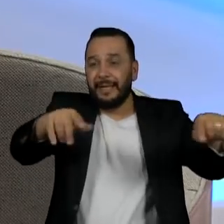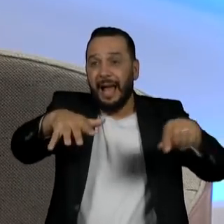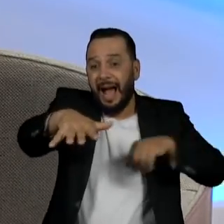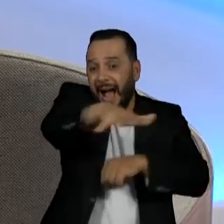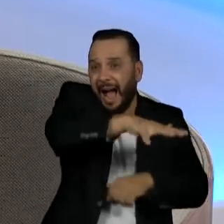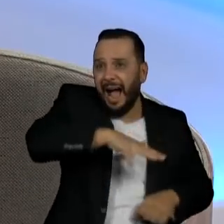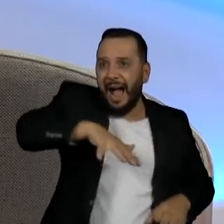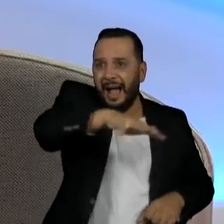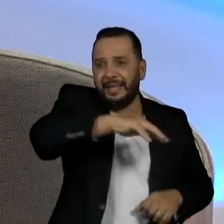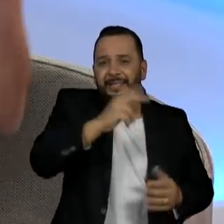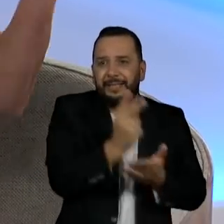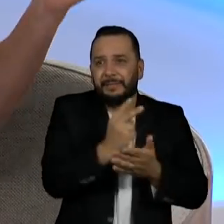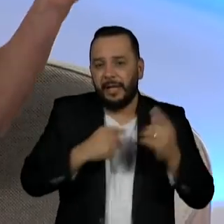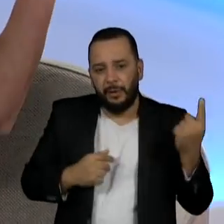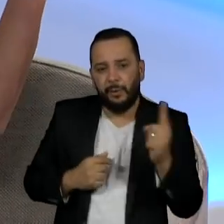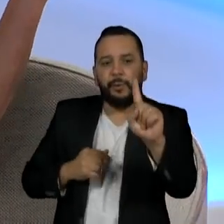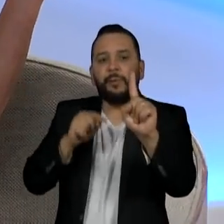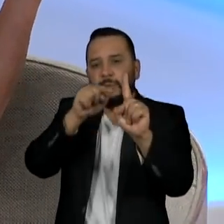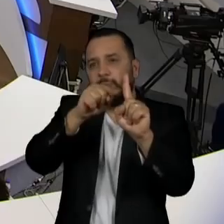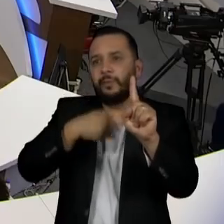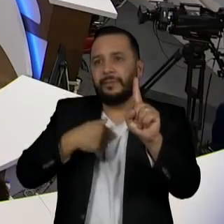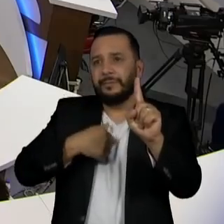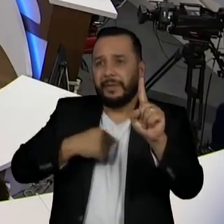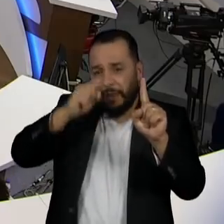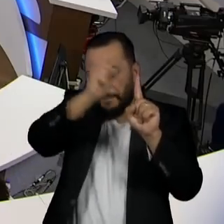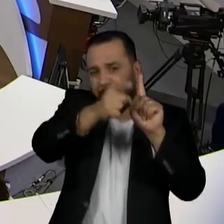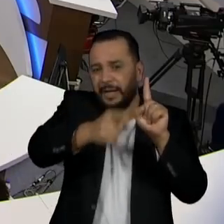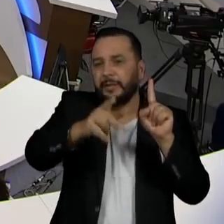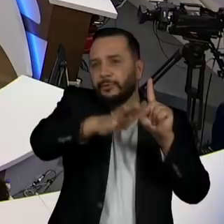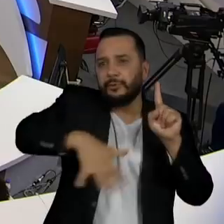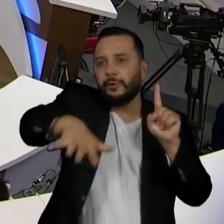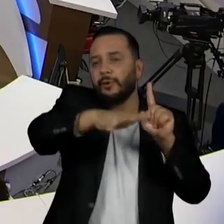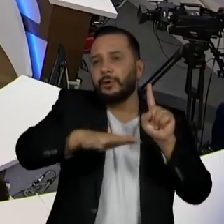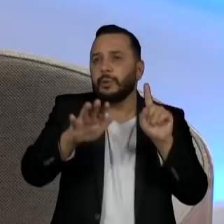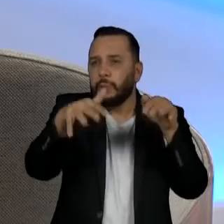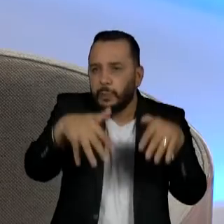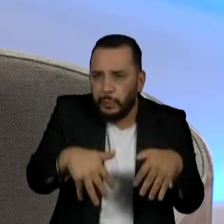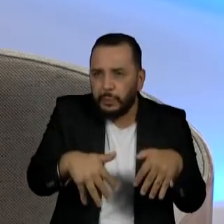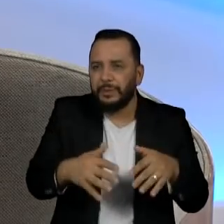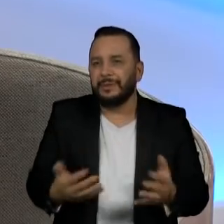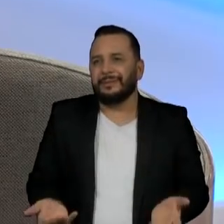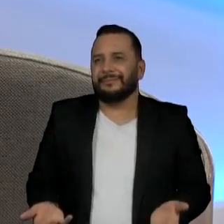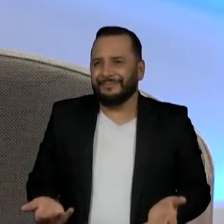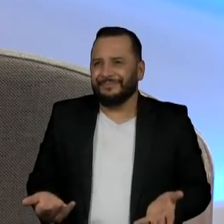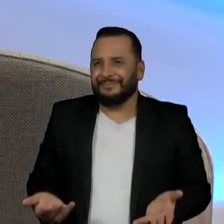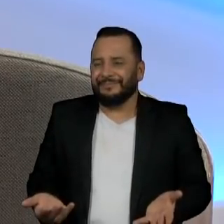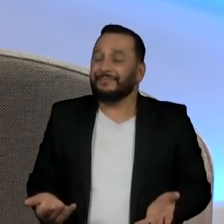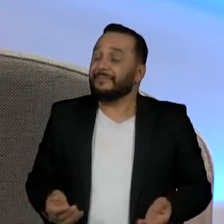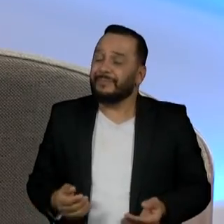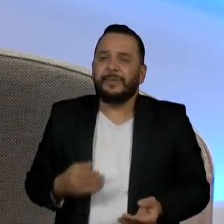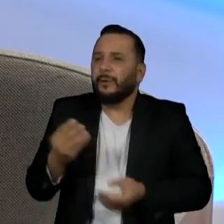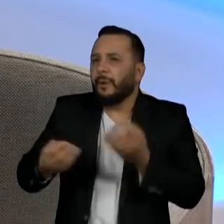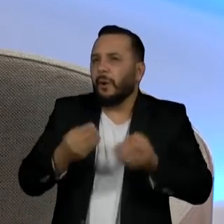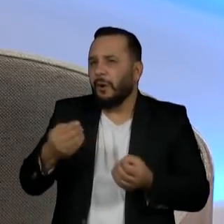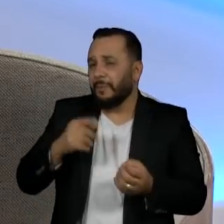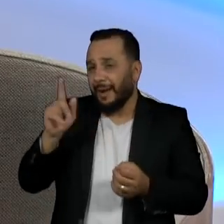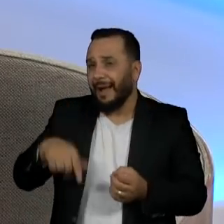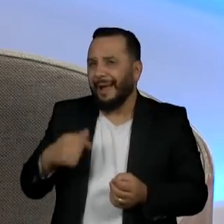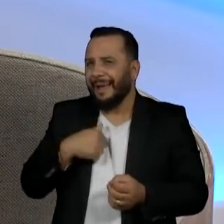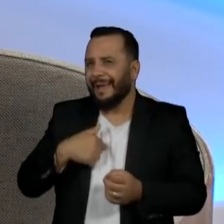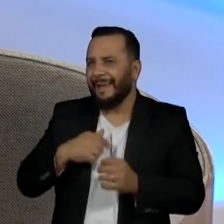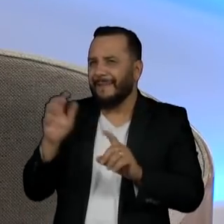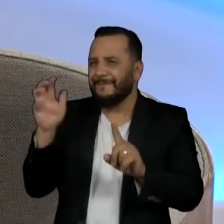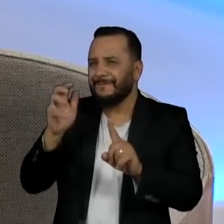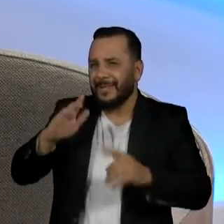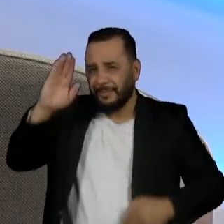Essa ideia autoritária, se nós formos juntar a questão dos militares, mostra bem, enfim, o que é o fermento desse bolsonarismo, né? Que,